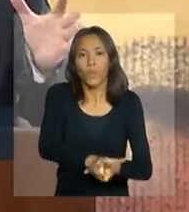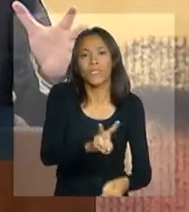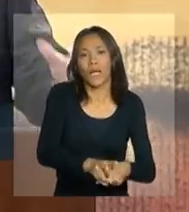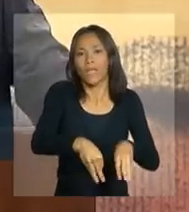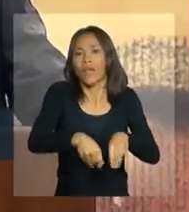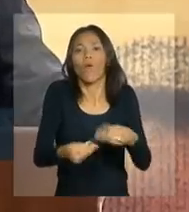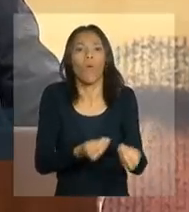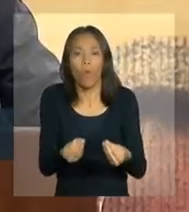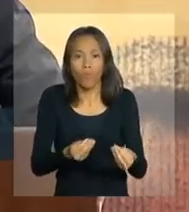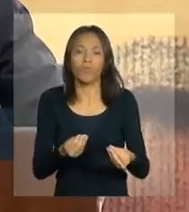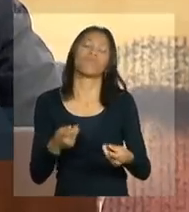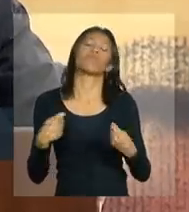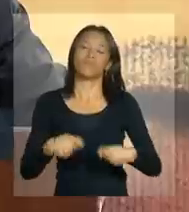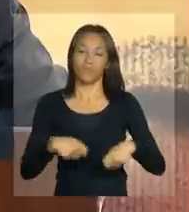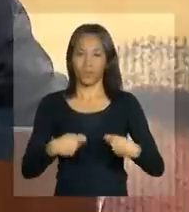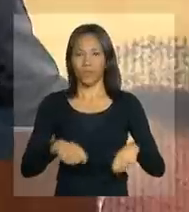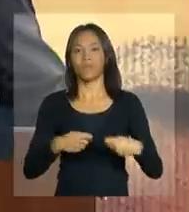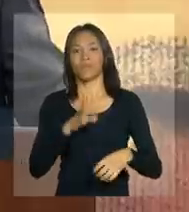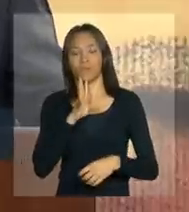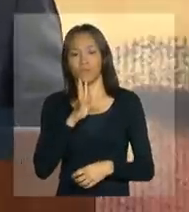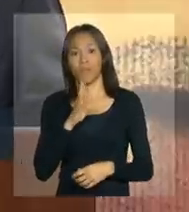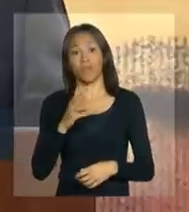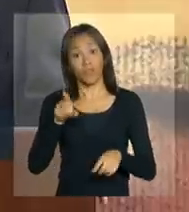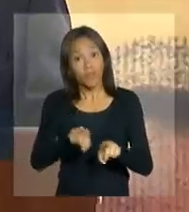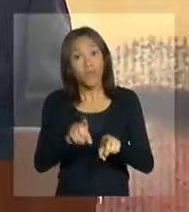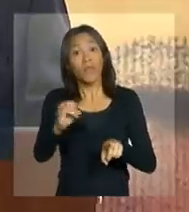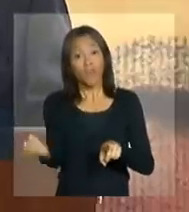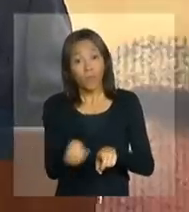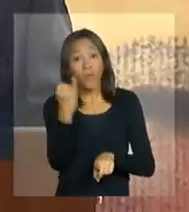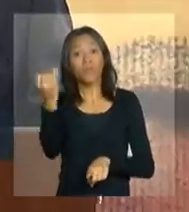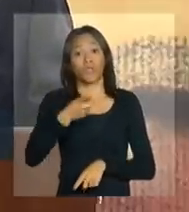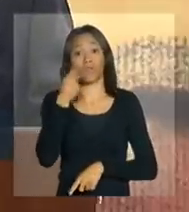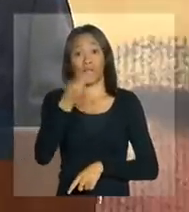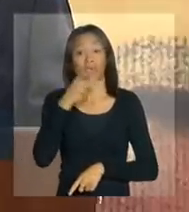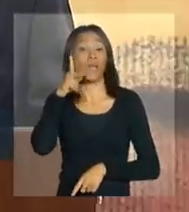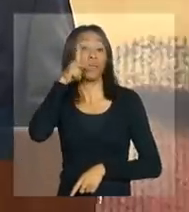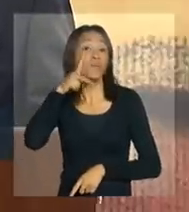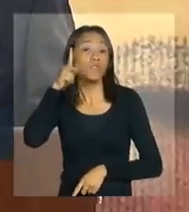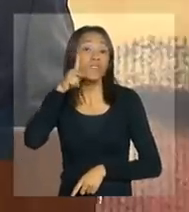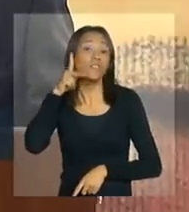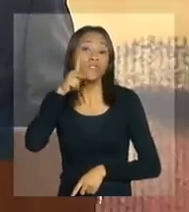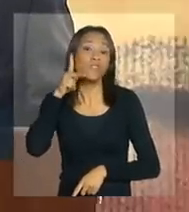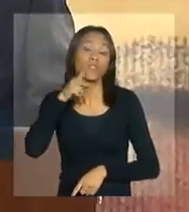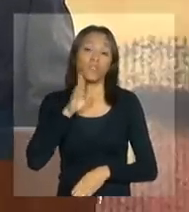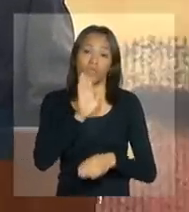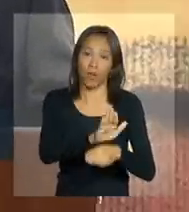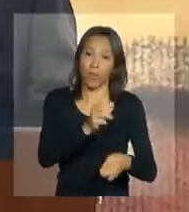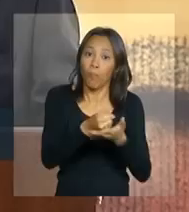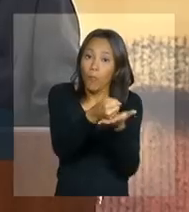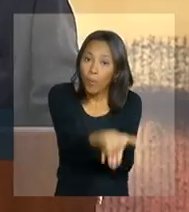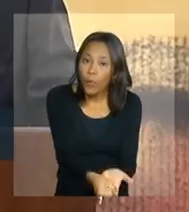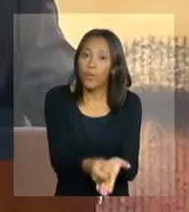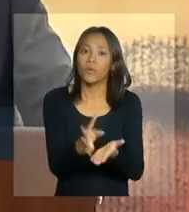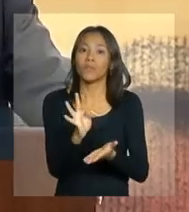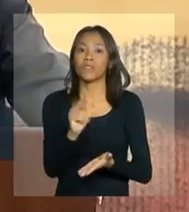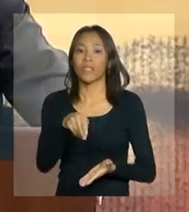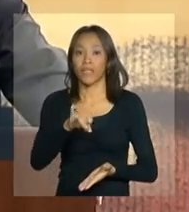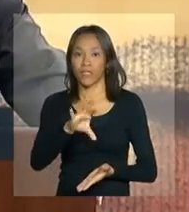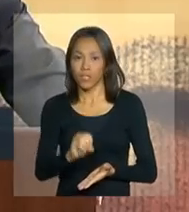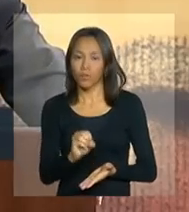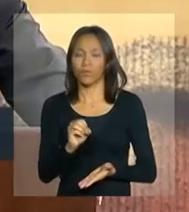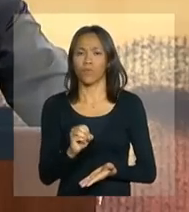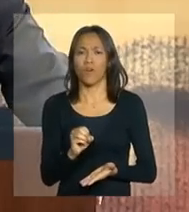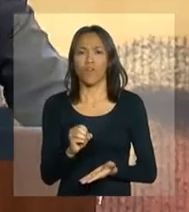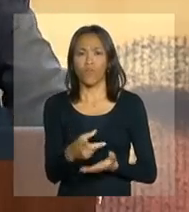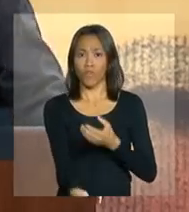mas é também importante dizer que a política de assistência técnica pública foi retomada no nosso país